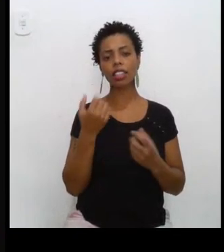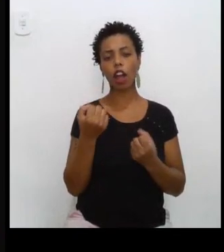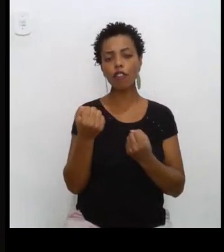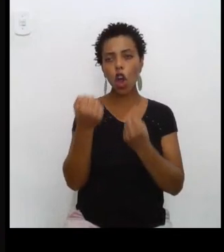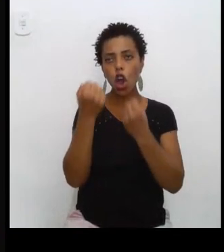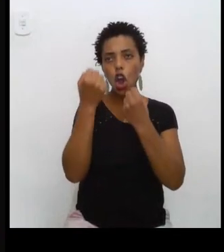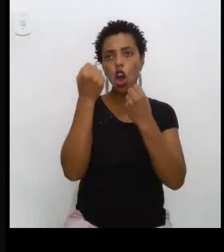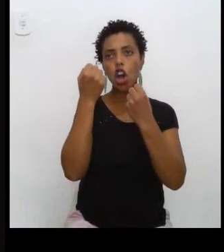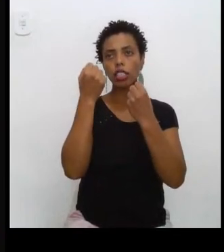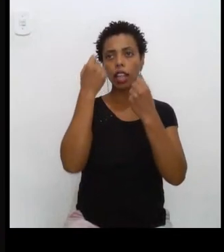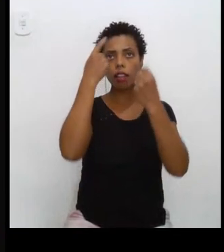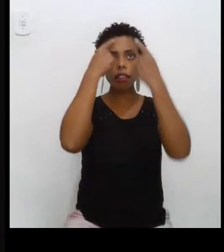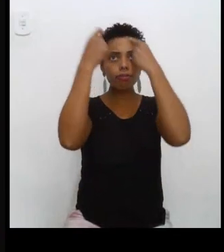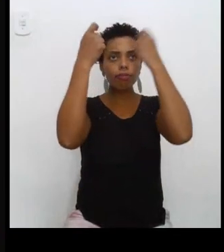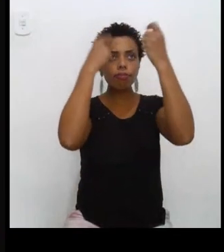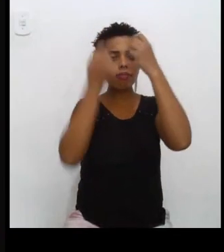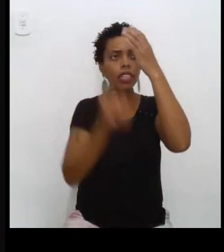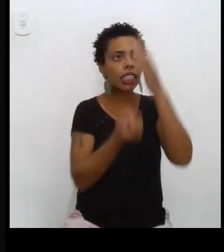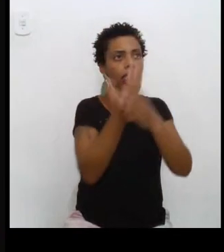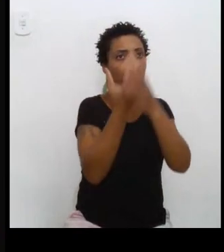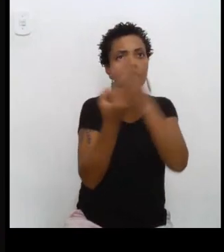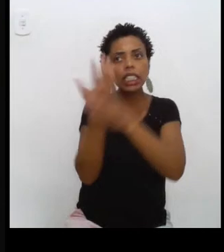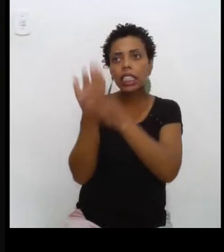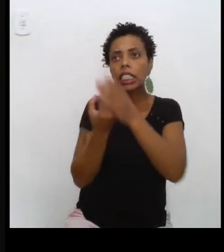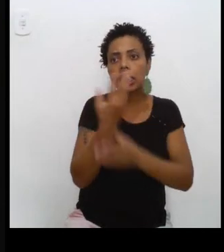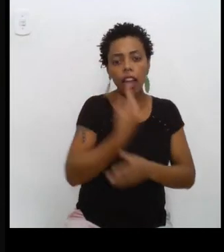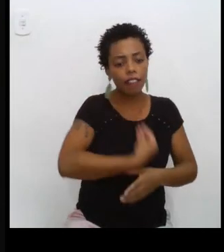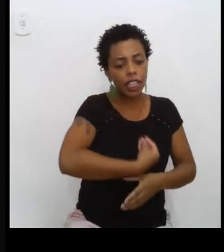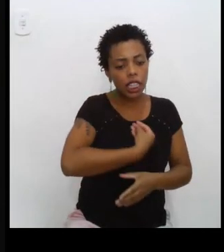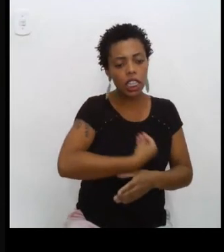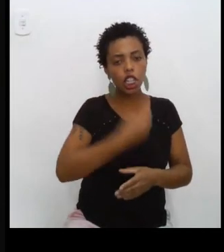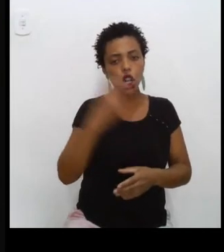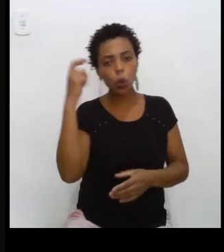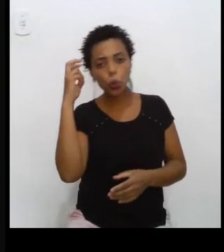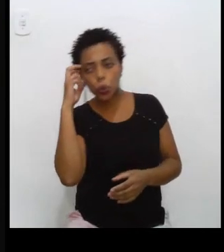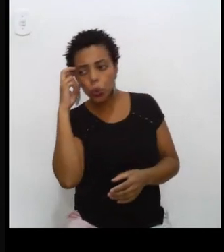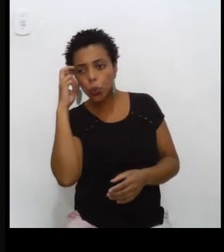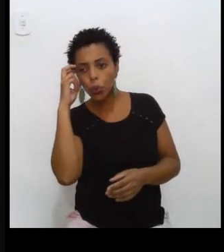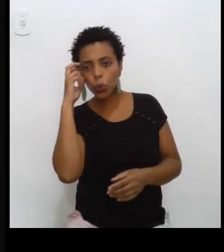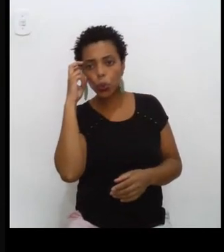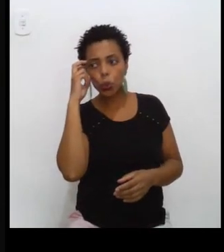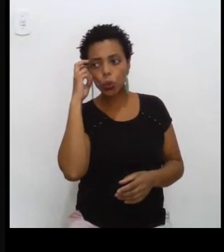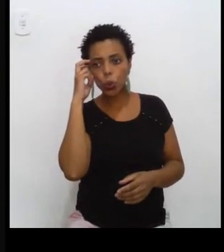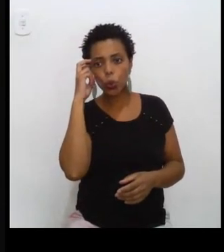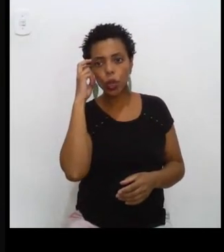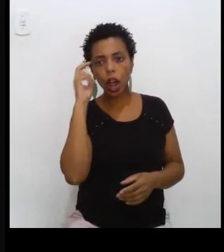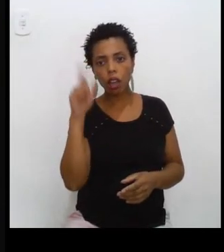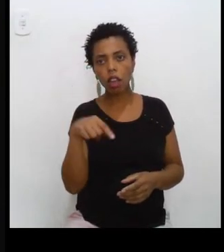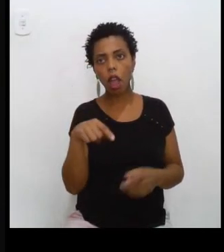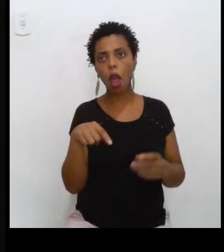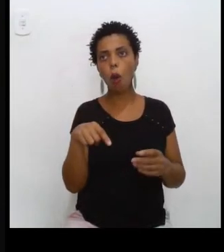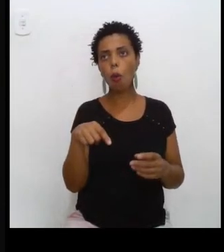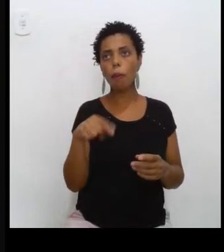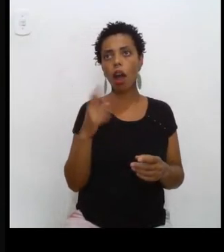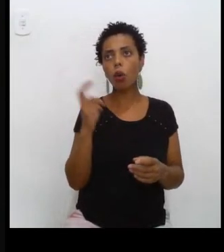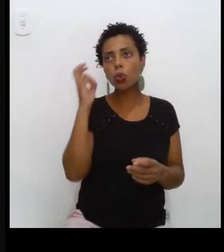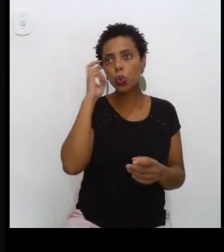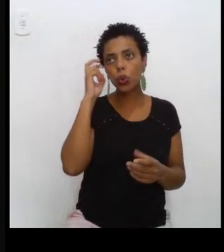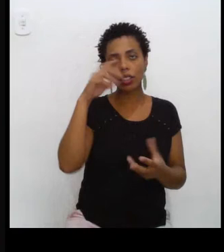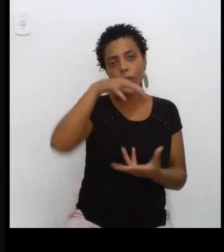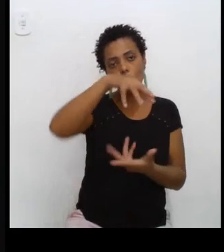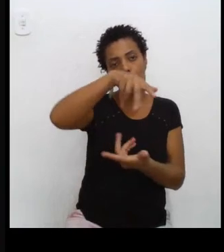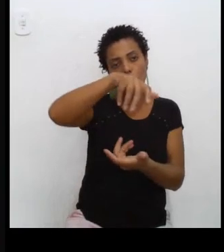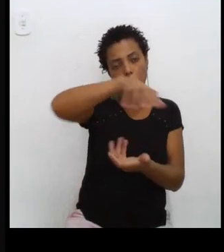e dessa vida e dessa cultura de uma cultura do Mundo desse caos mundo né que